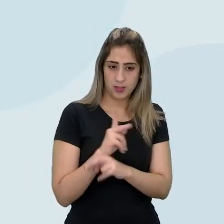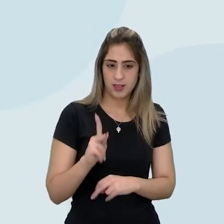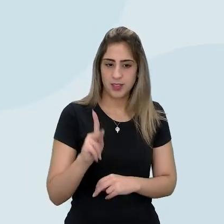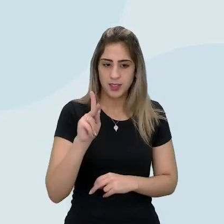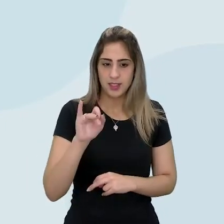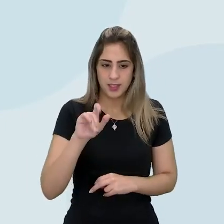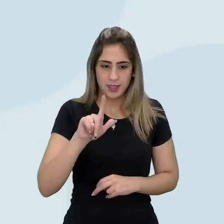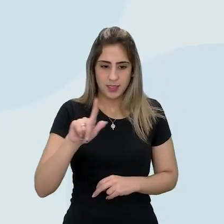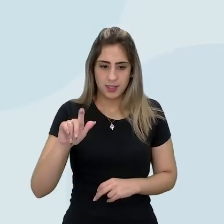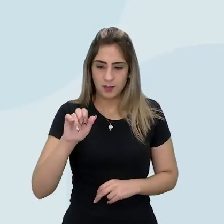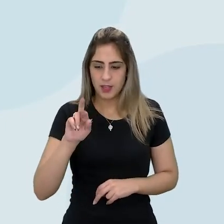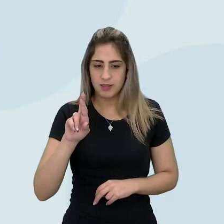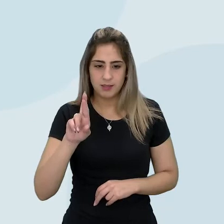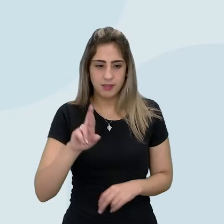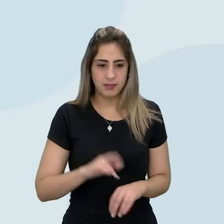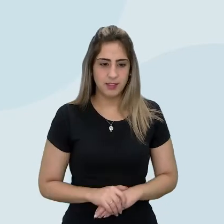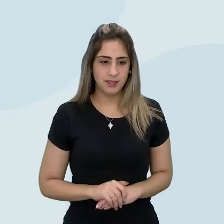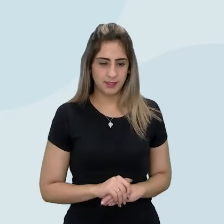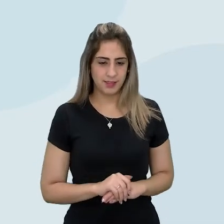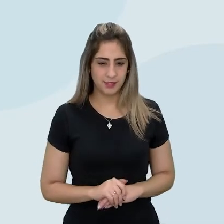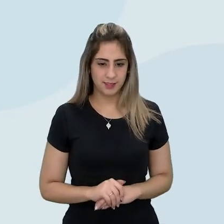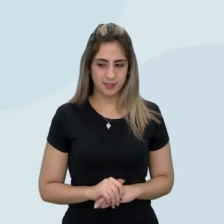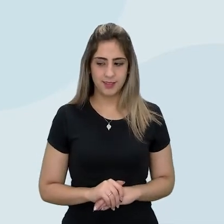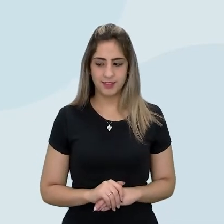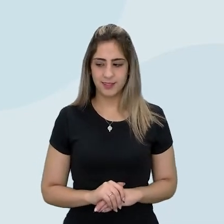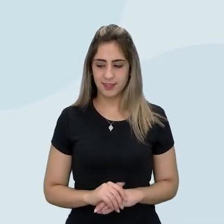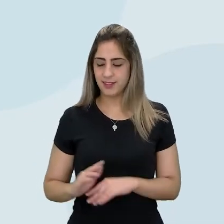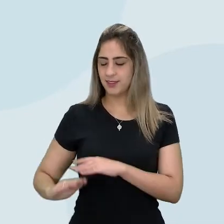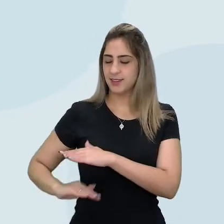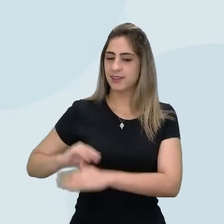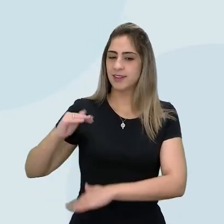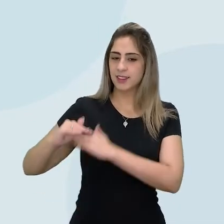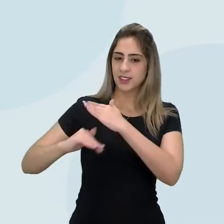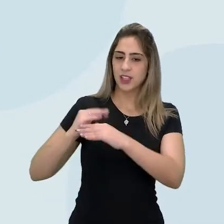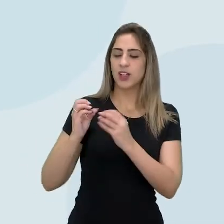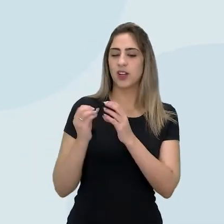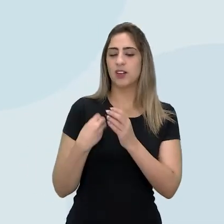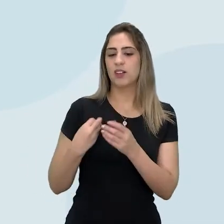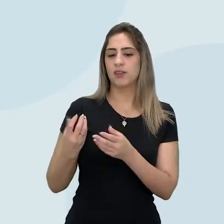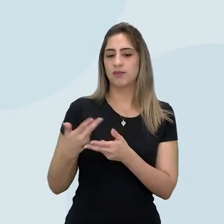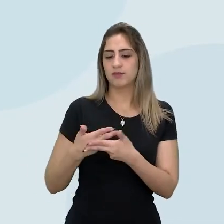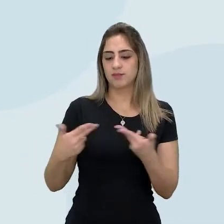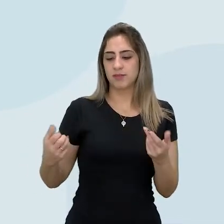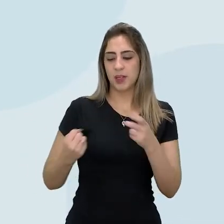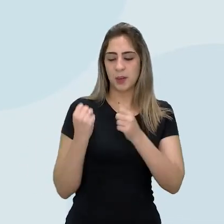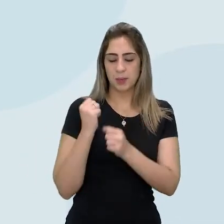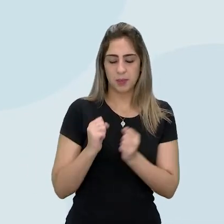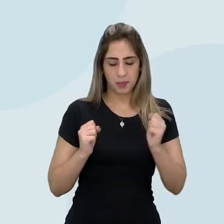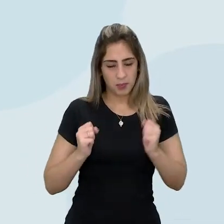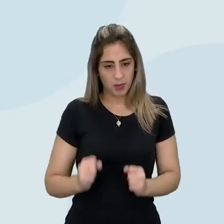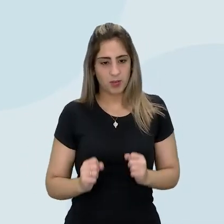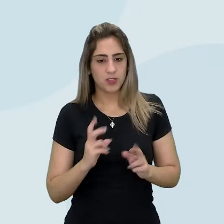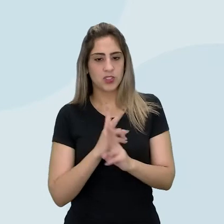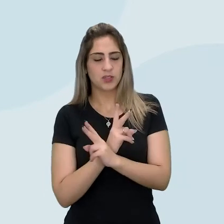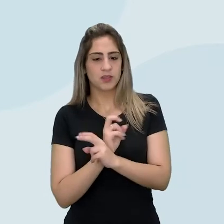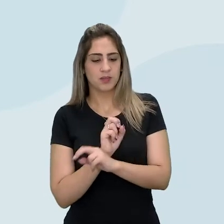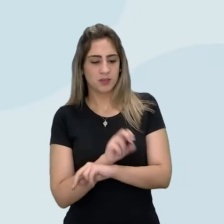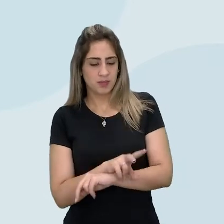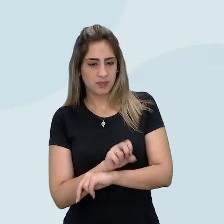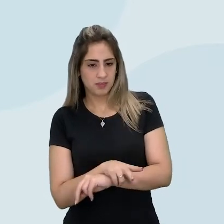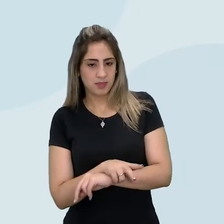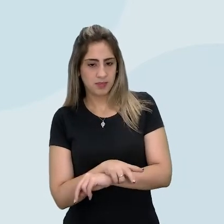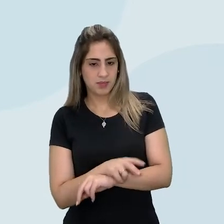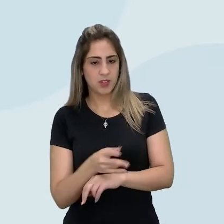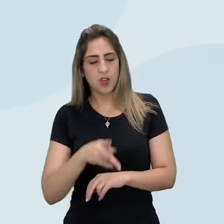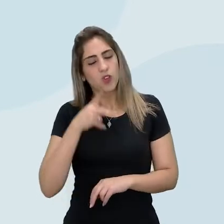e essas toxinas inibem o crescimento de organismos que podem contaminar a fermentação aí do vinho, que